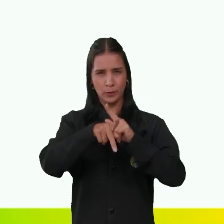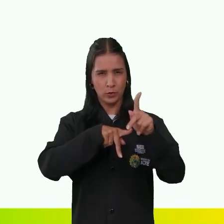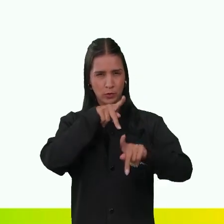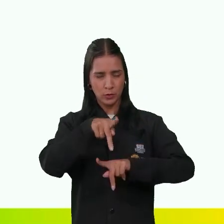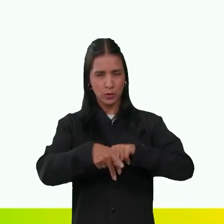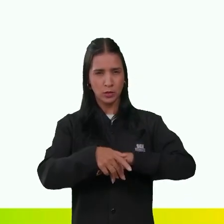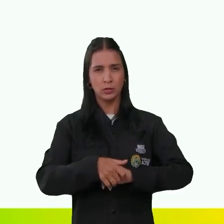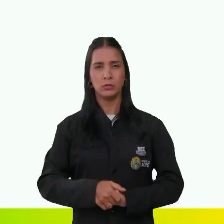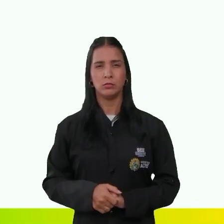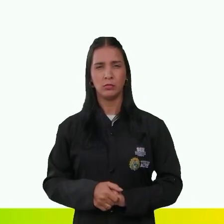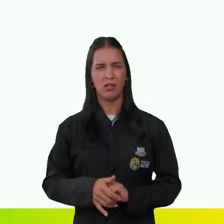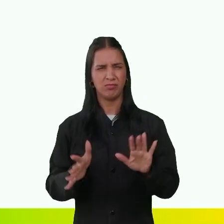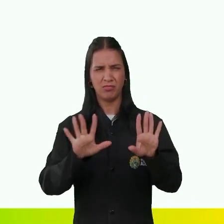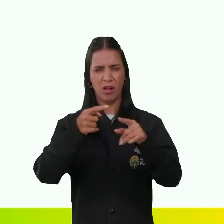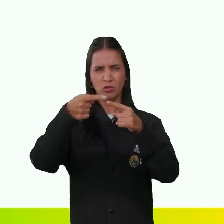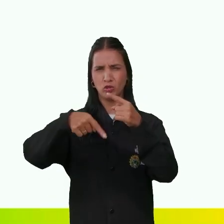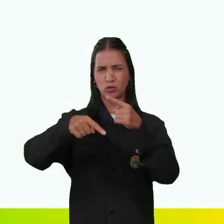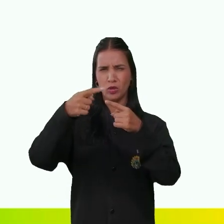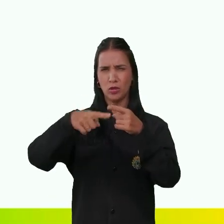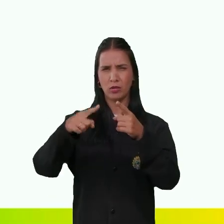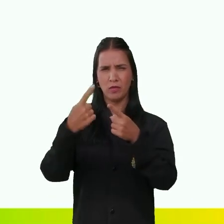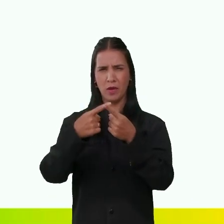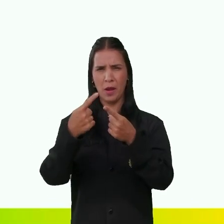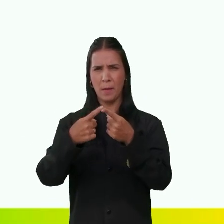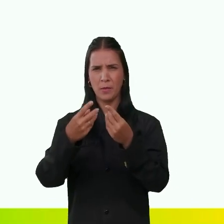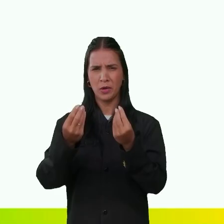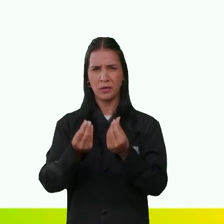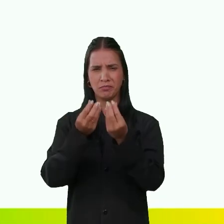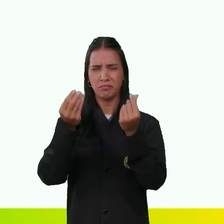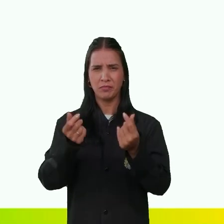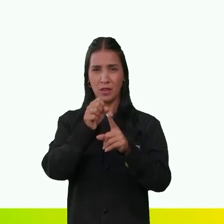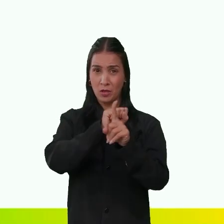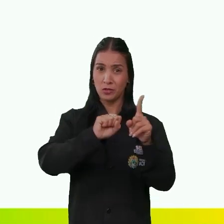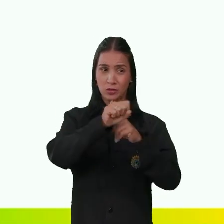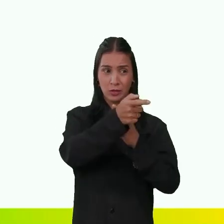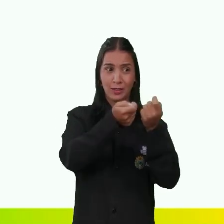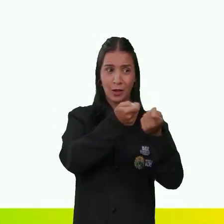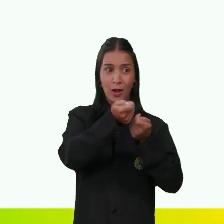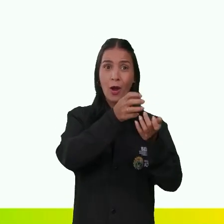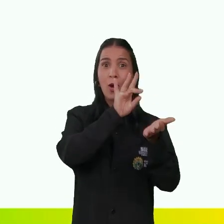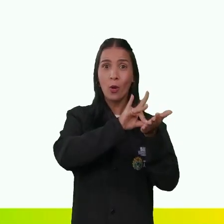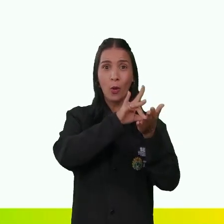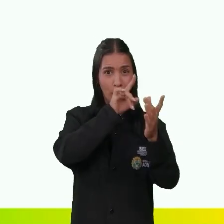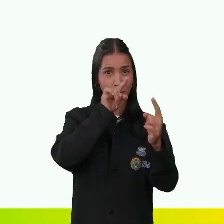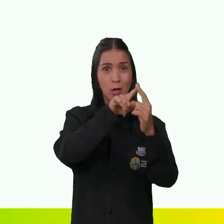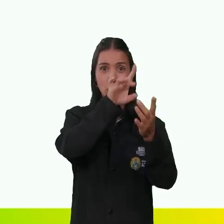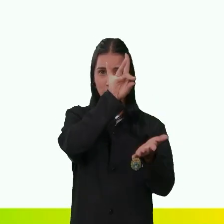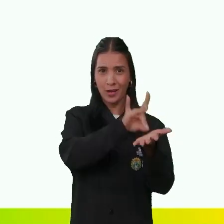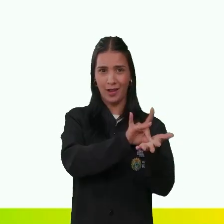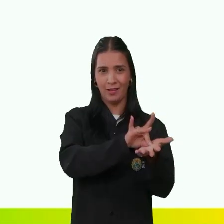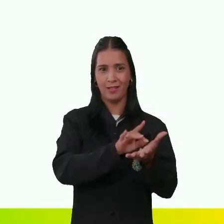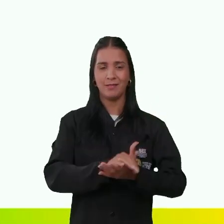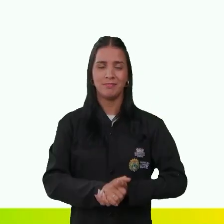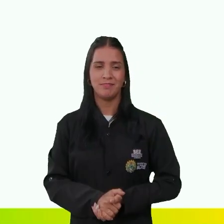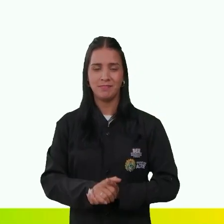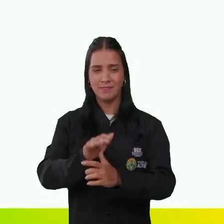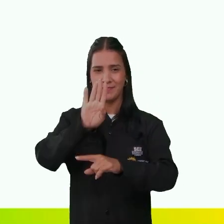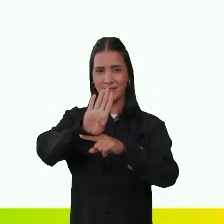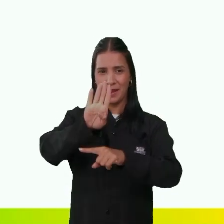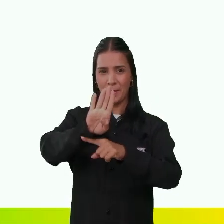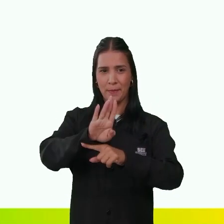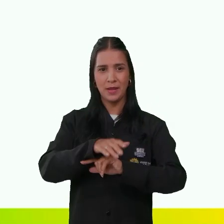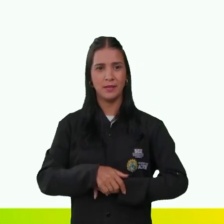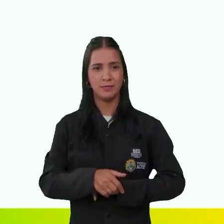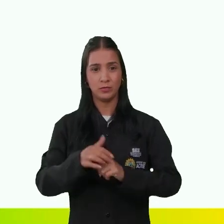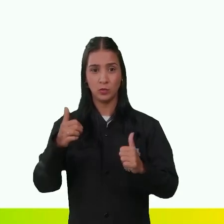de controle eliminar controle é contraditório. Letra B, substituir o